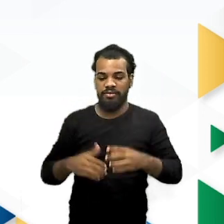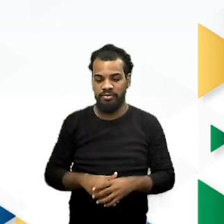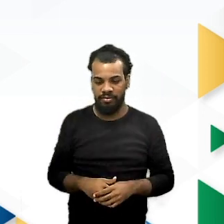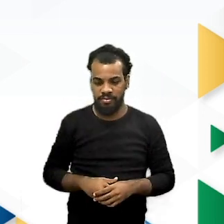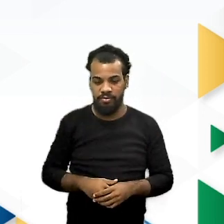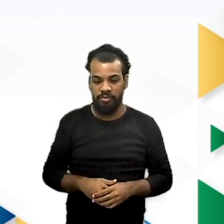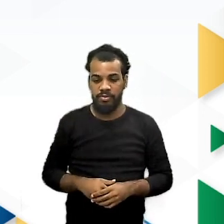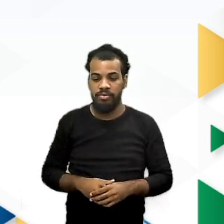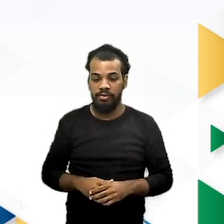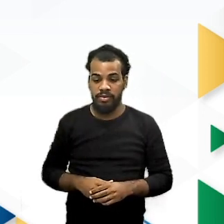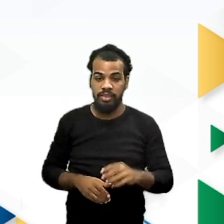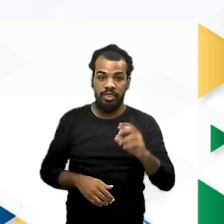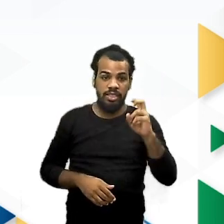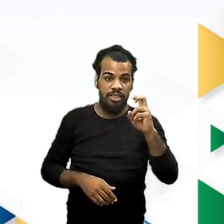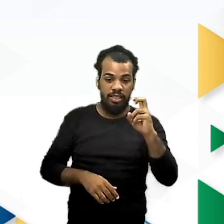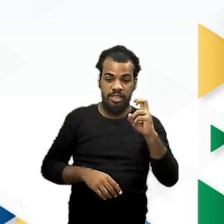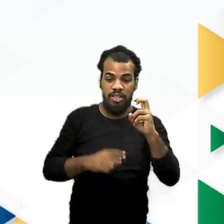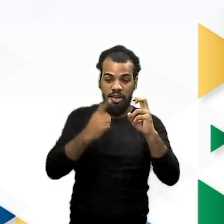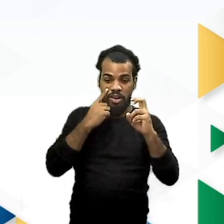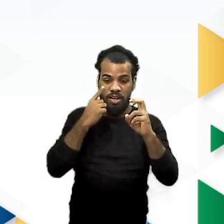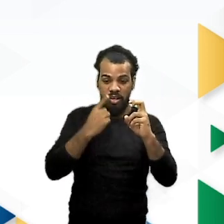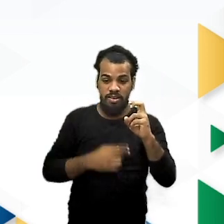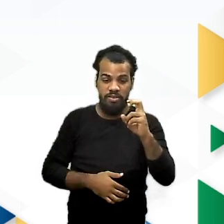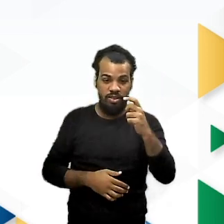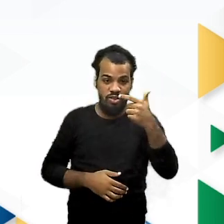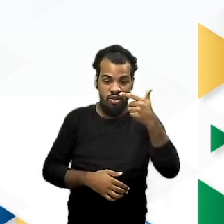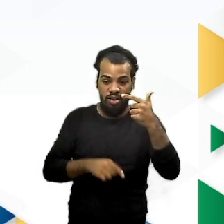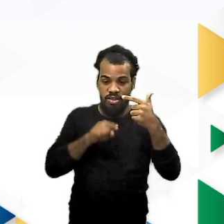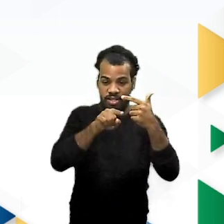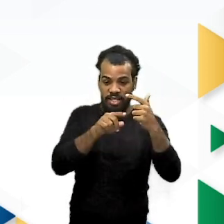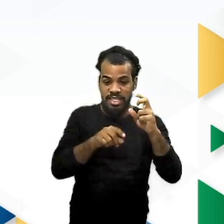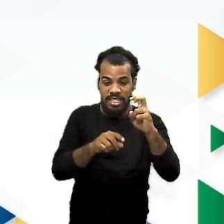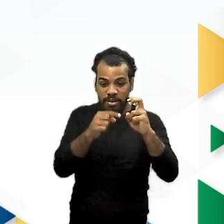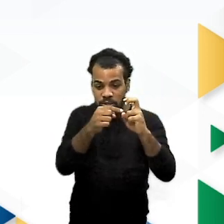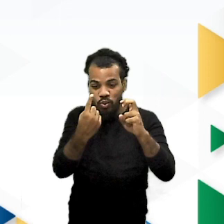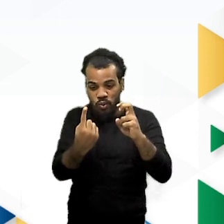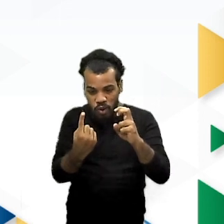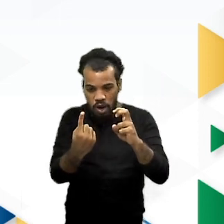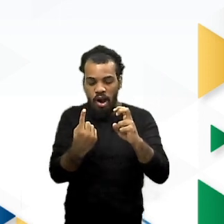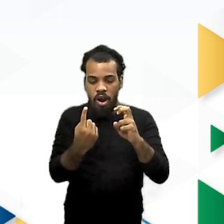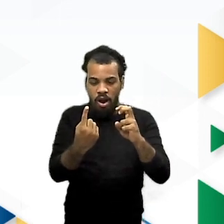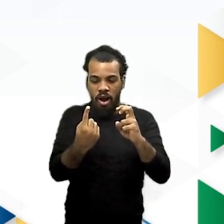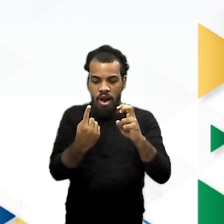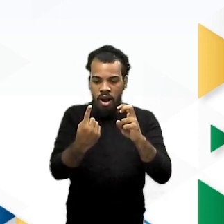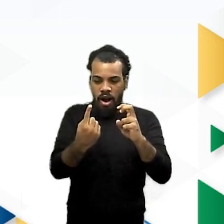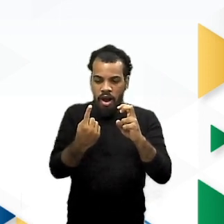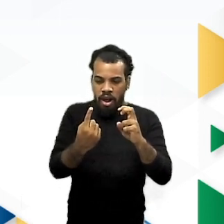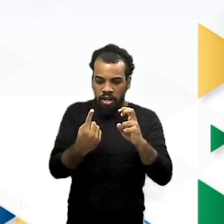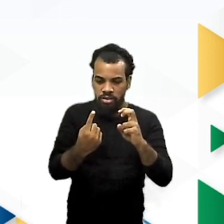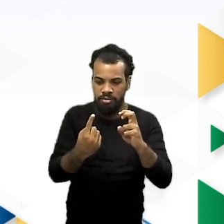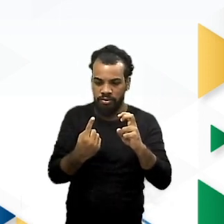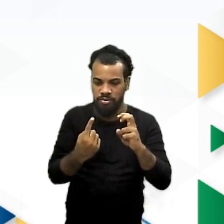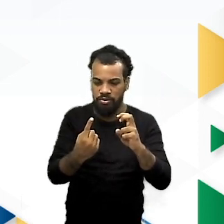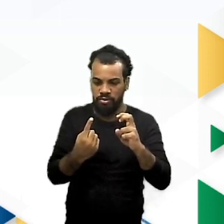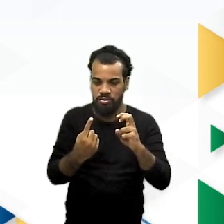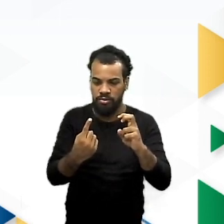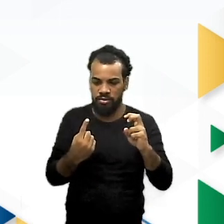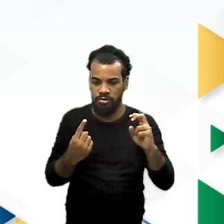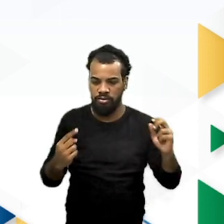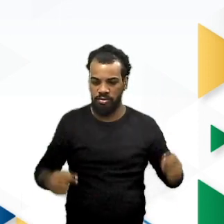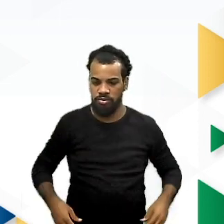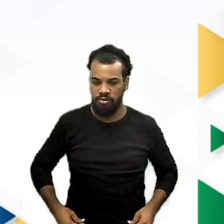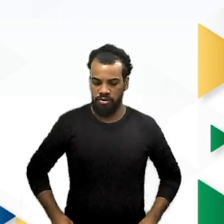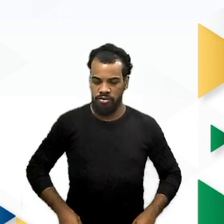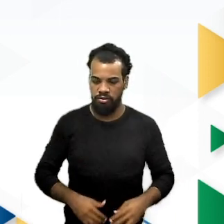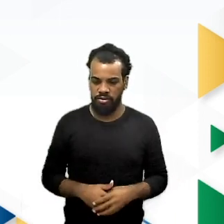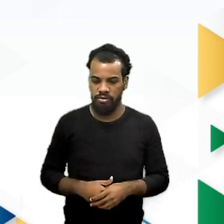menos 1 dá 4. Nesse primeiro termo aí eu posso multiplicar, porque não tem problema nenhum. Mas no 12, antes da multiplicação,